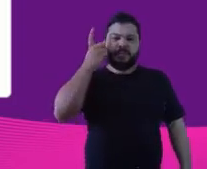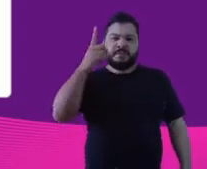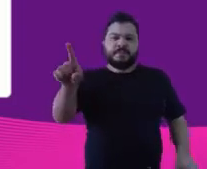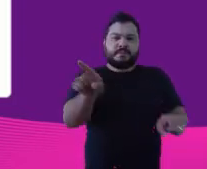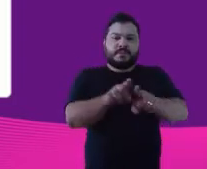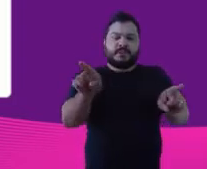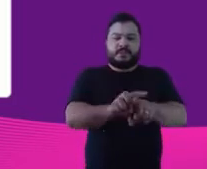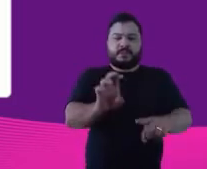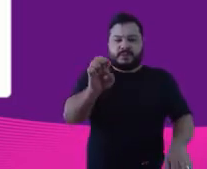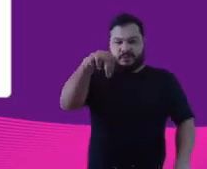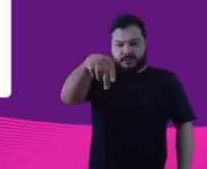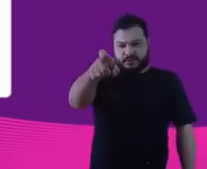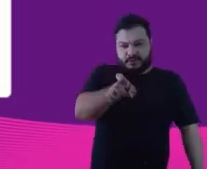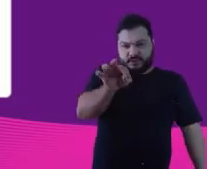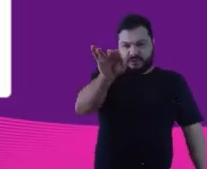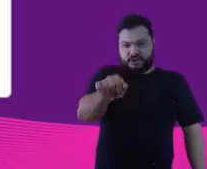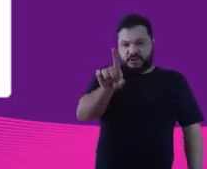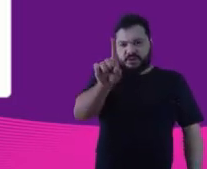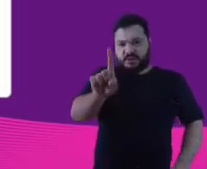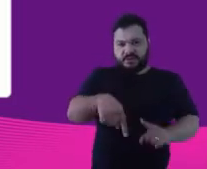no D+10.